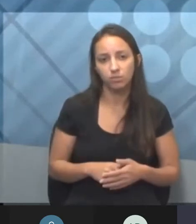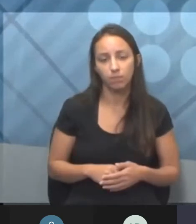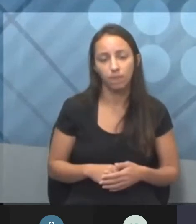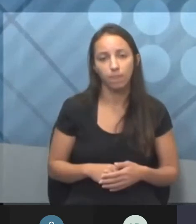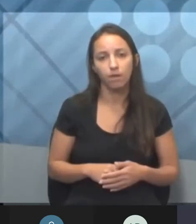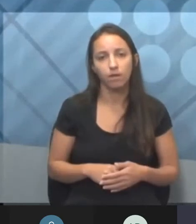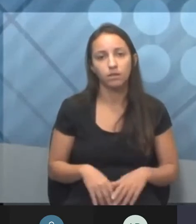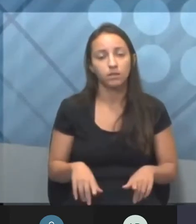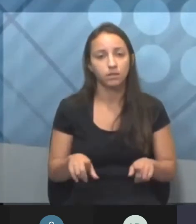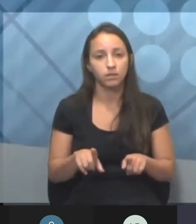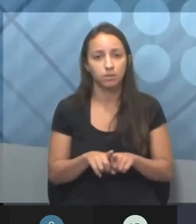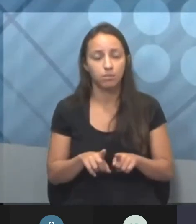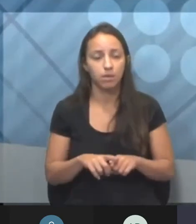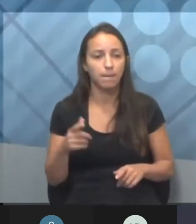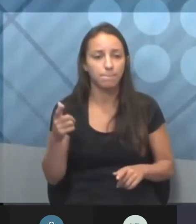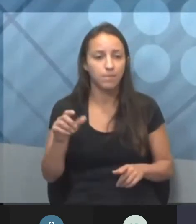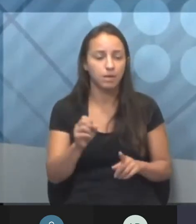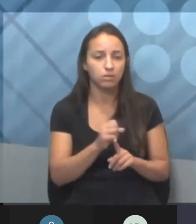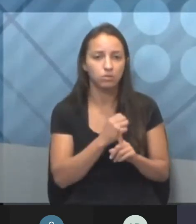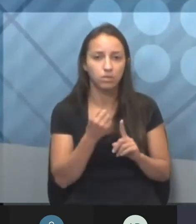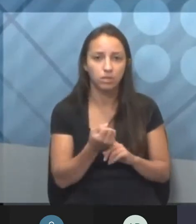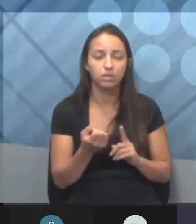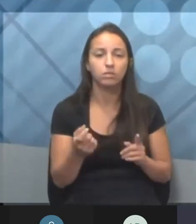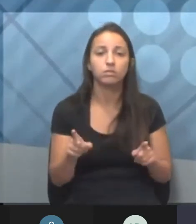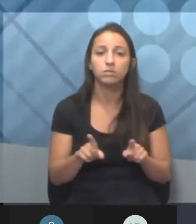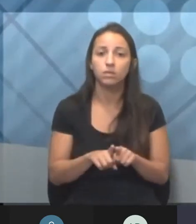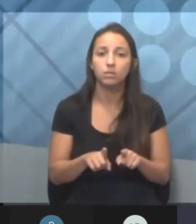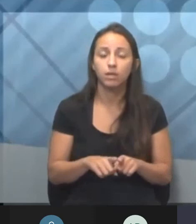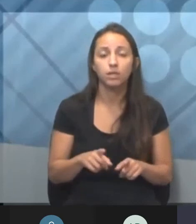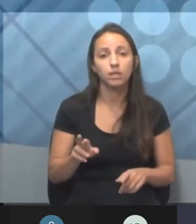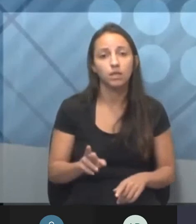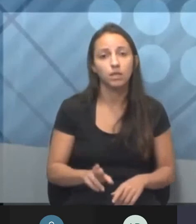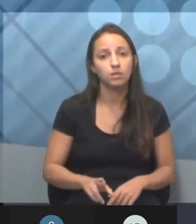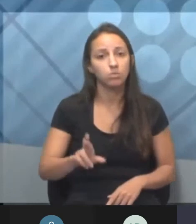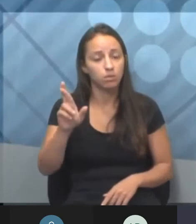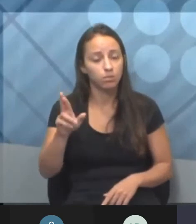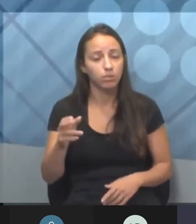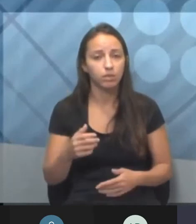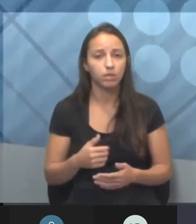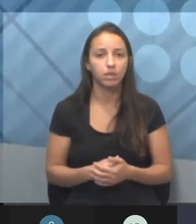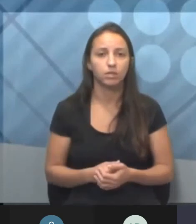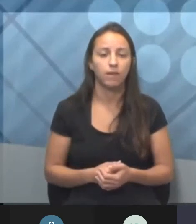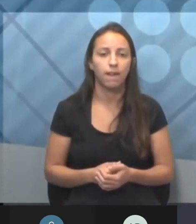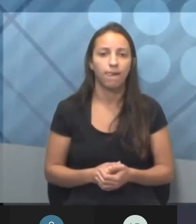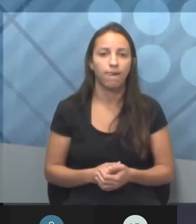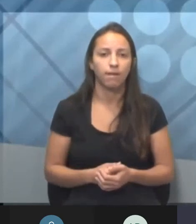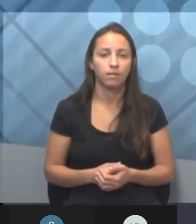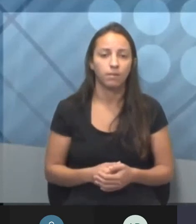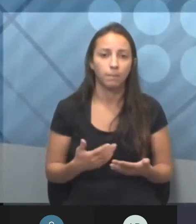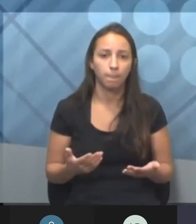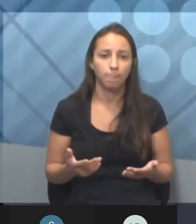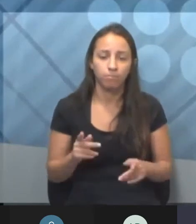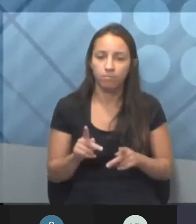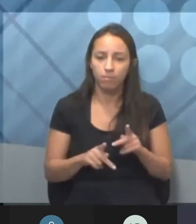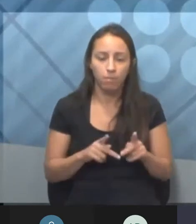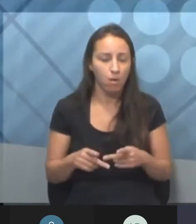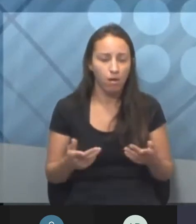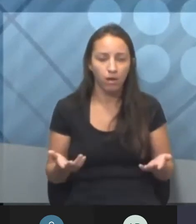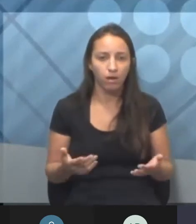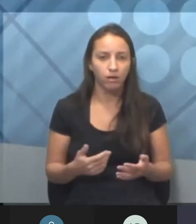esse ambiente mais casual vai permitir, também tem a questão da responsabilidade com aquilo que você utiliza, mesmo sendo